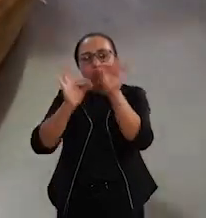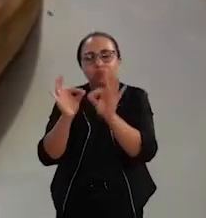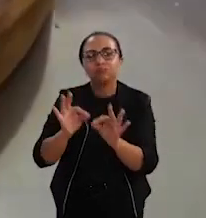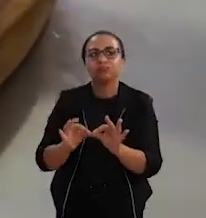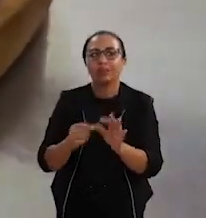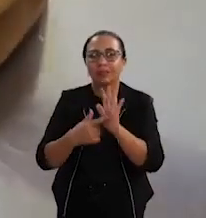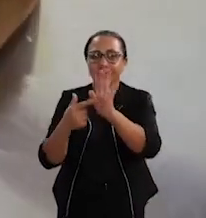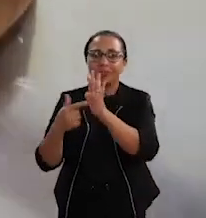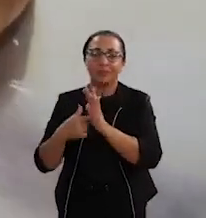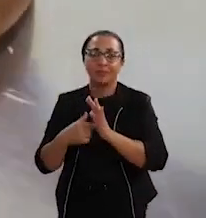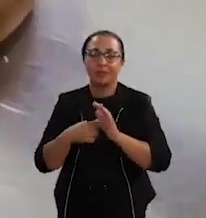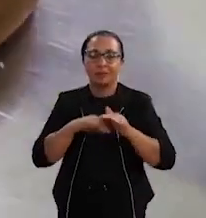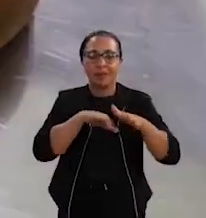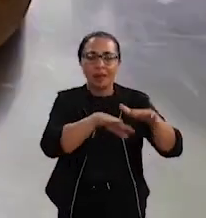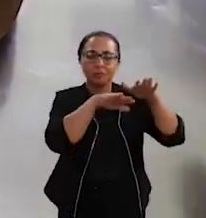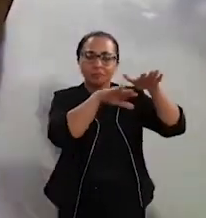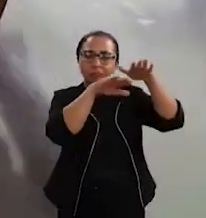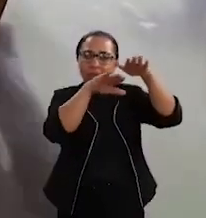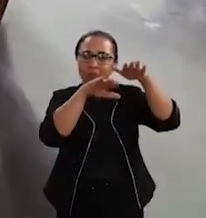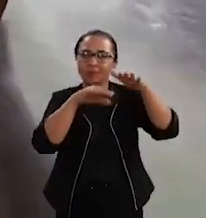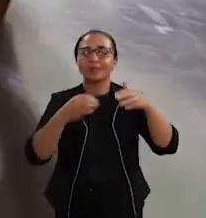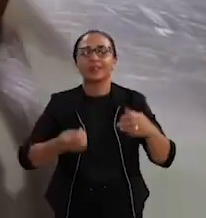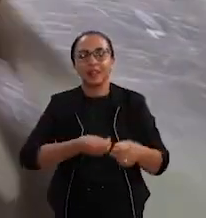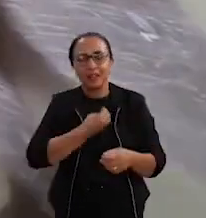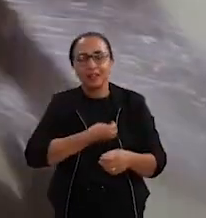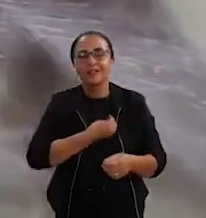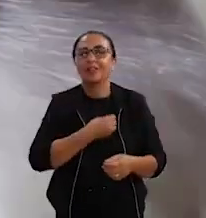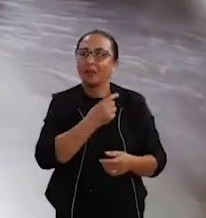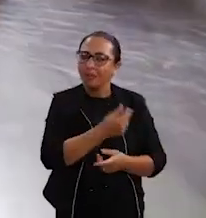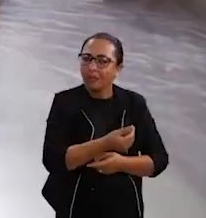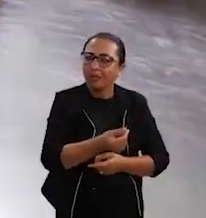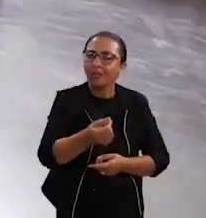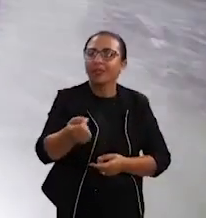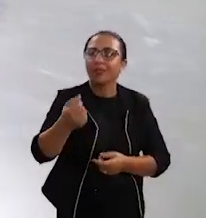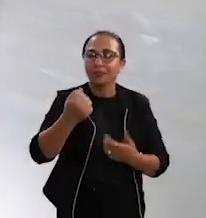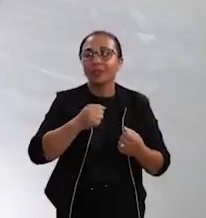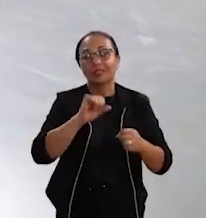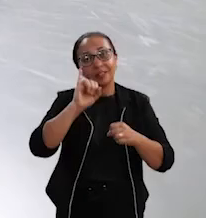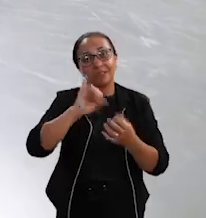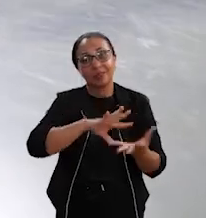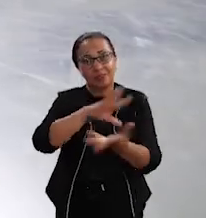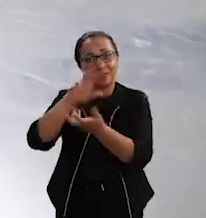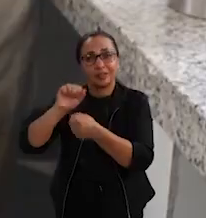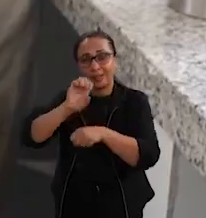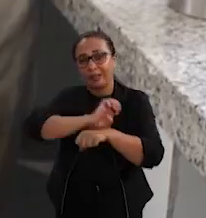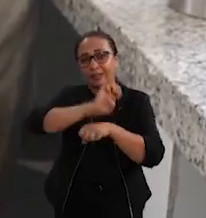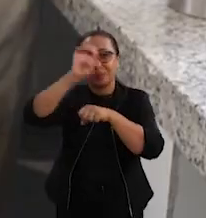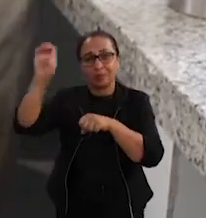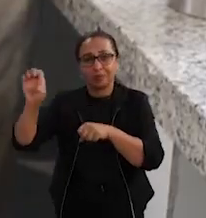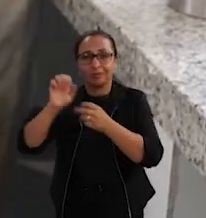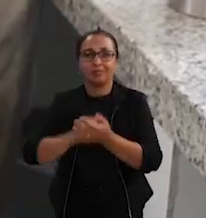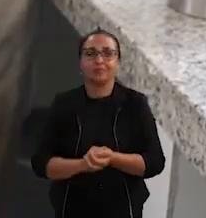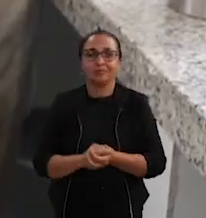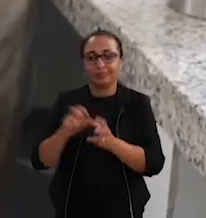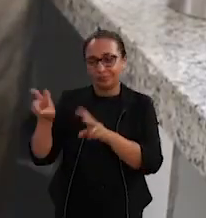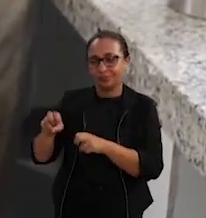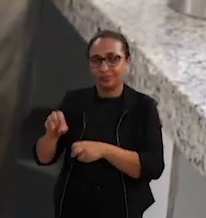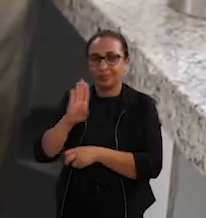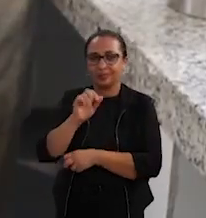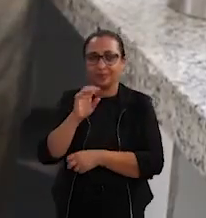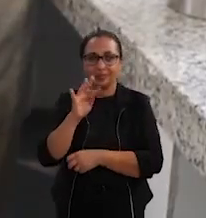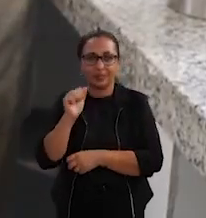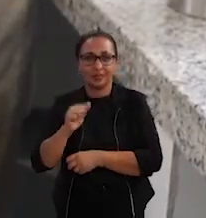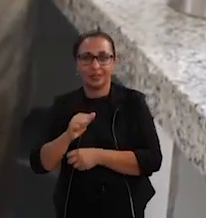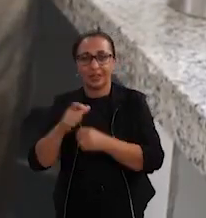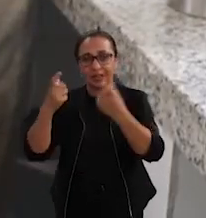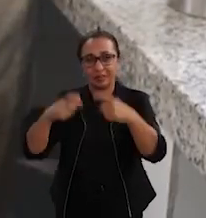semi-gordo, apresentando uma vida de prateleira prolongada, podendo até ser levado para exportação. O Campus Batalha está